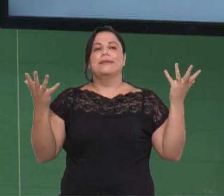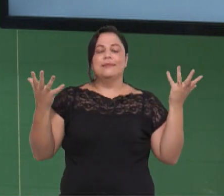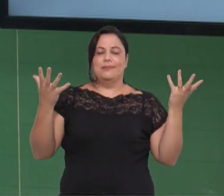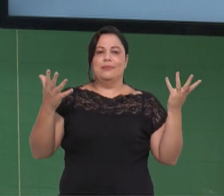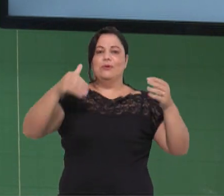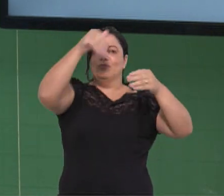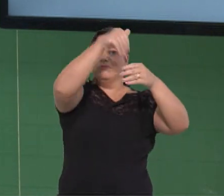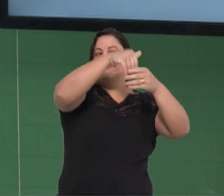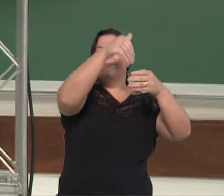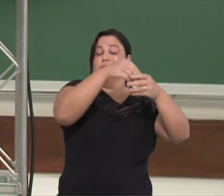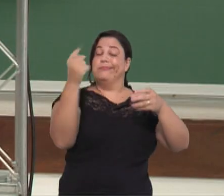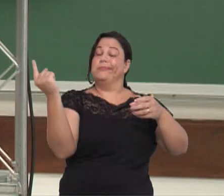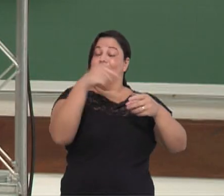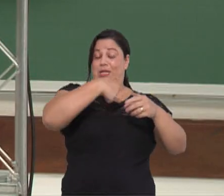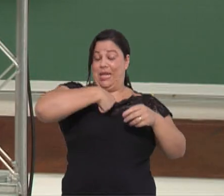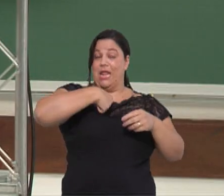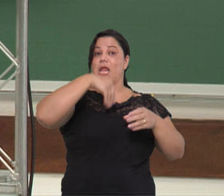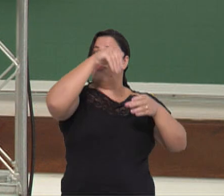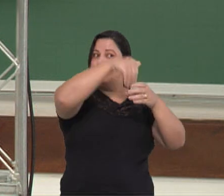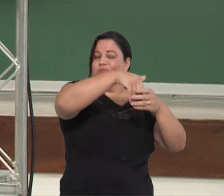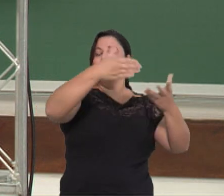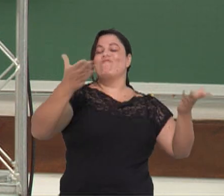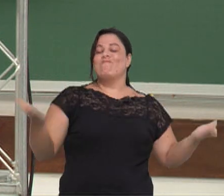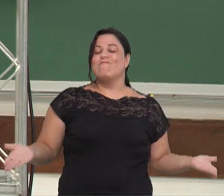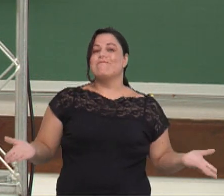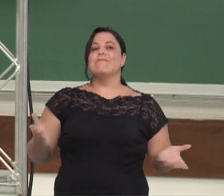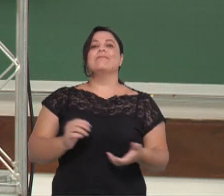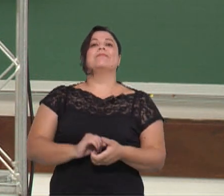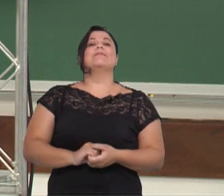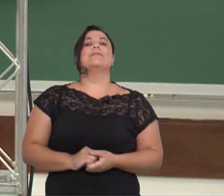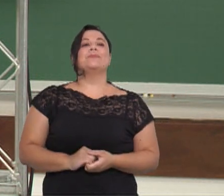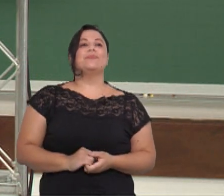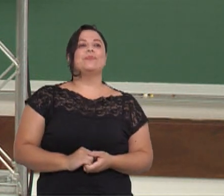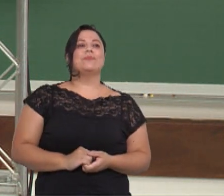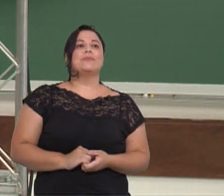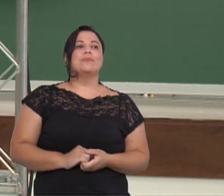no poder. De certa forma,